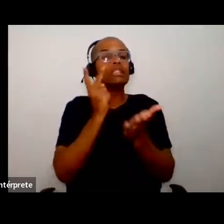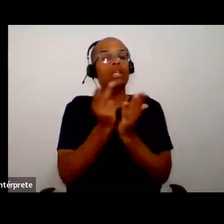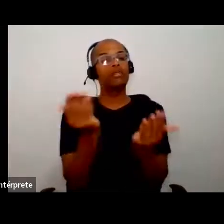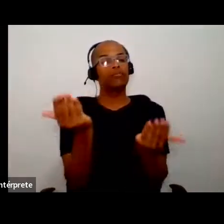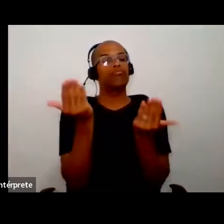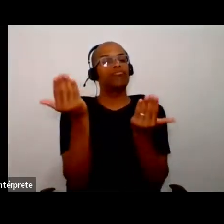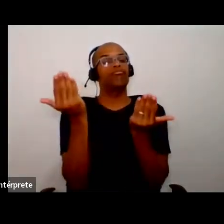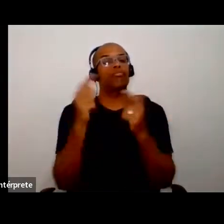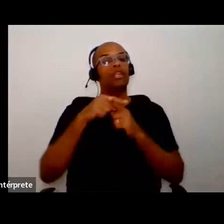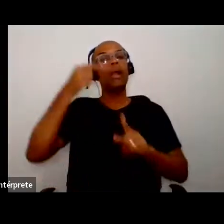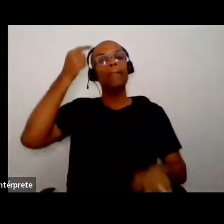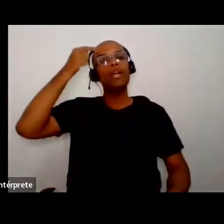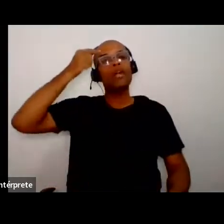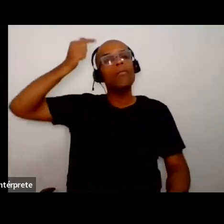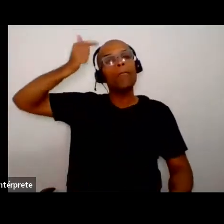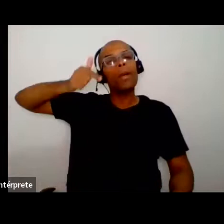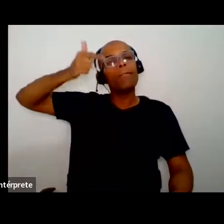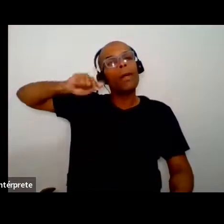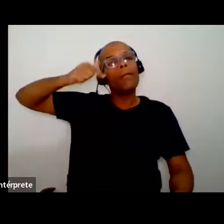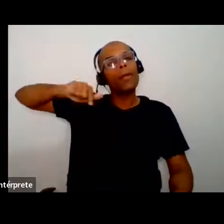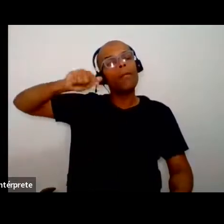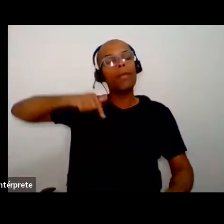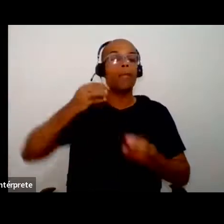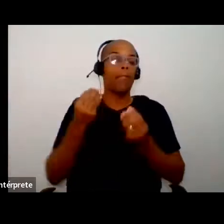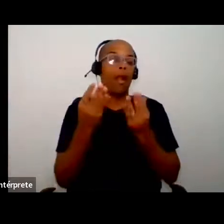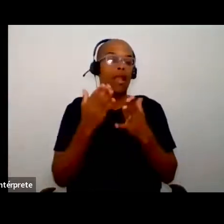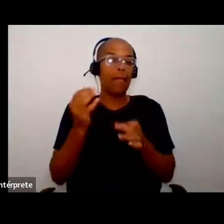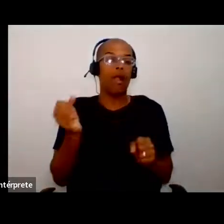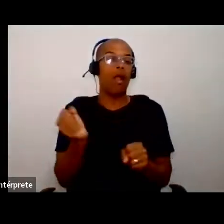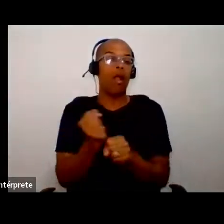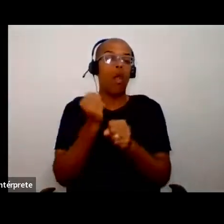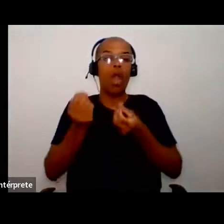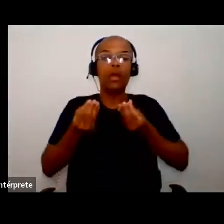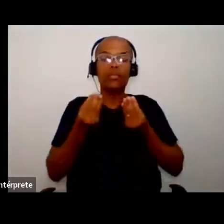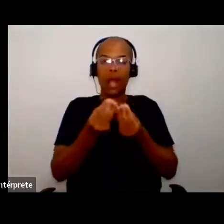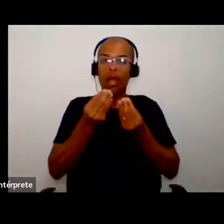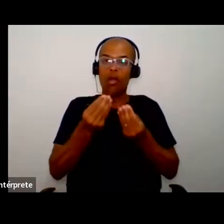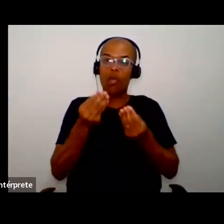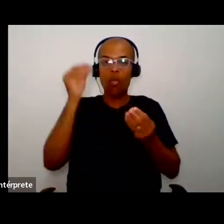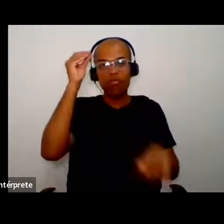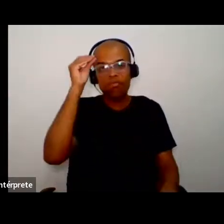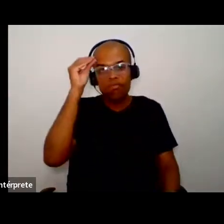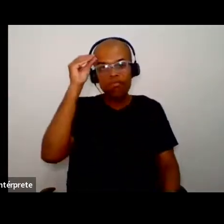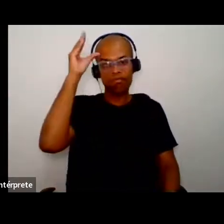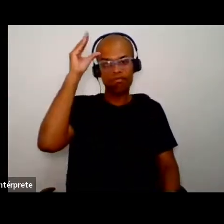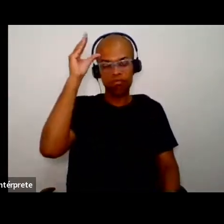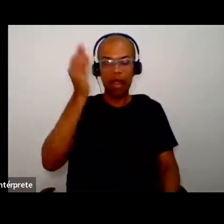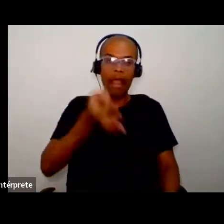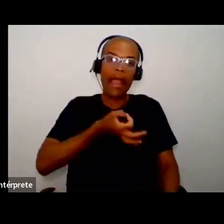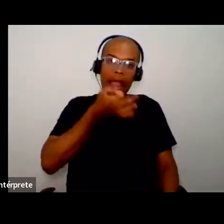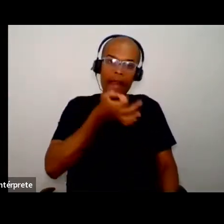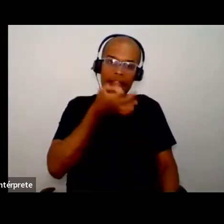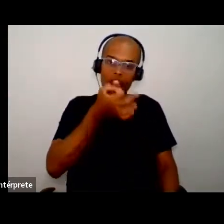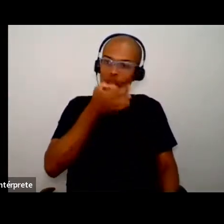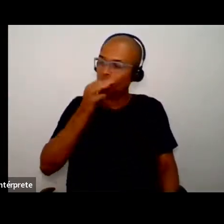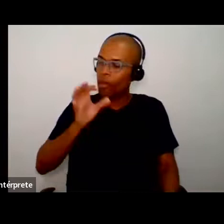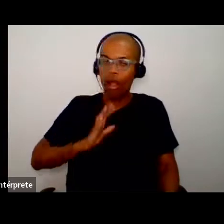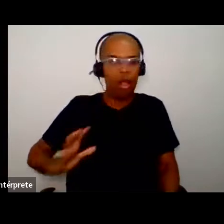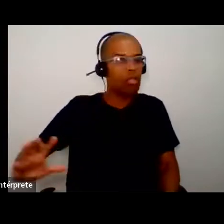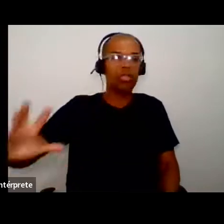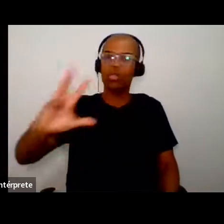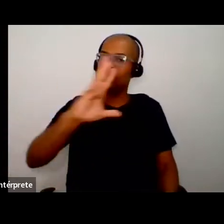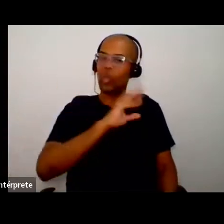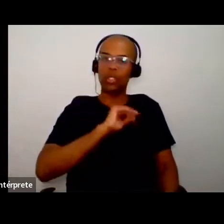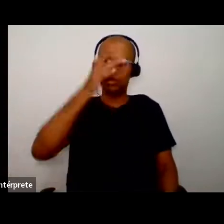modo a focalizarem a construção de conhecimento crítico, voltado à construção de todos os participantes das